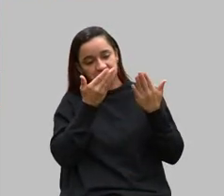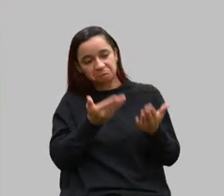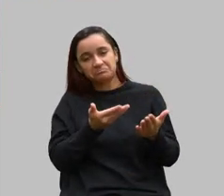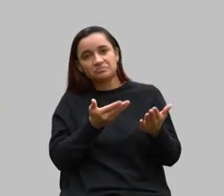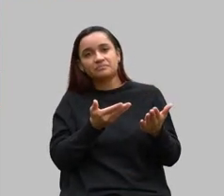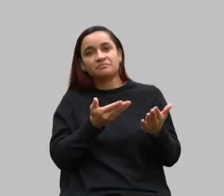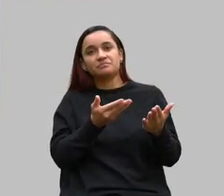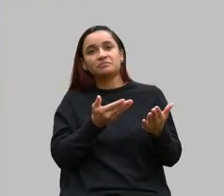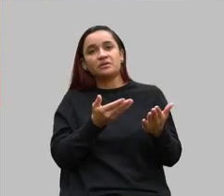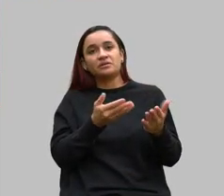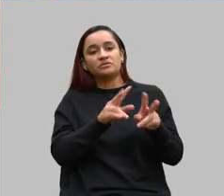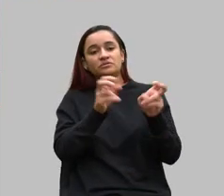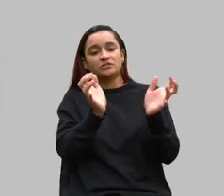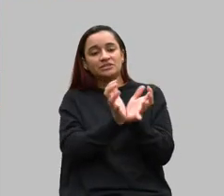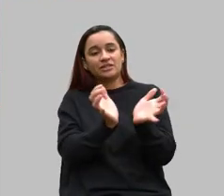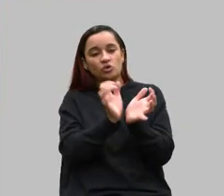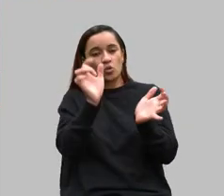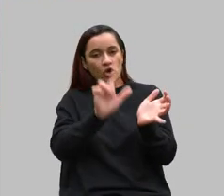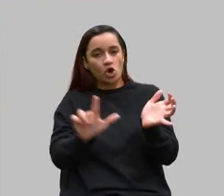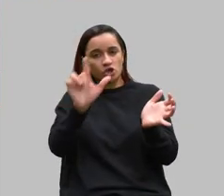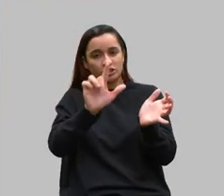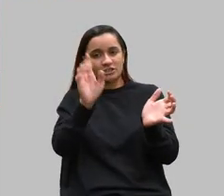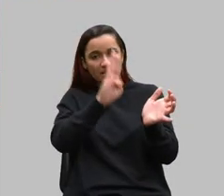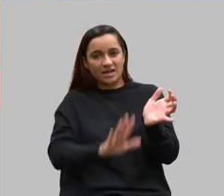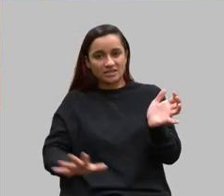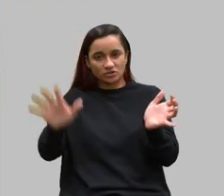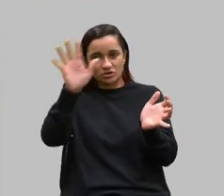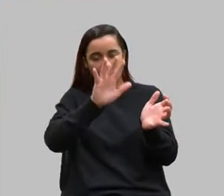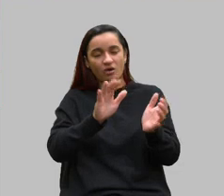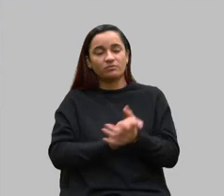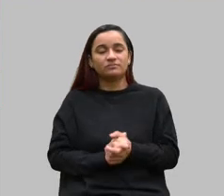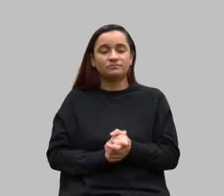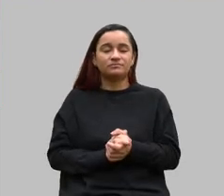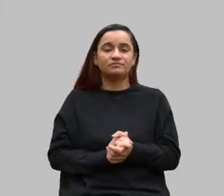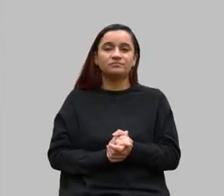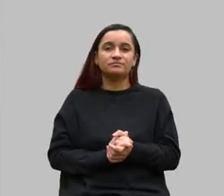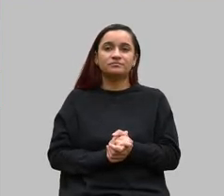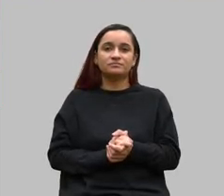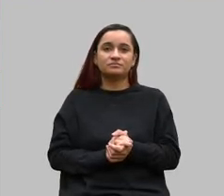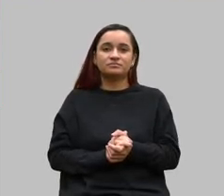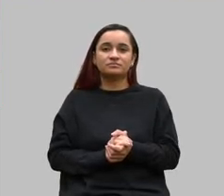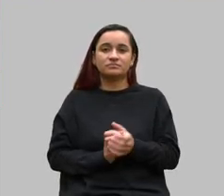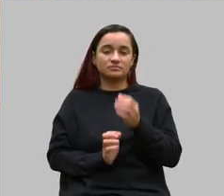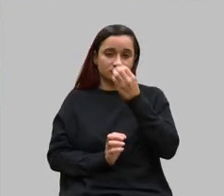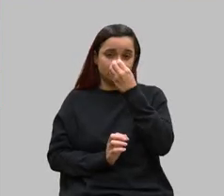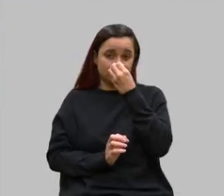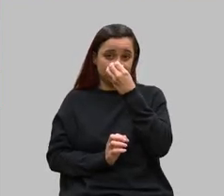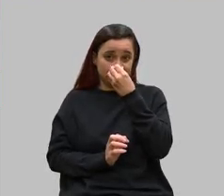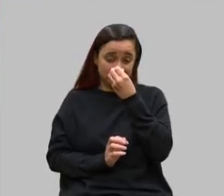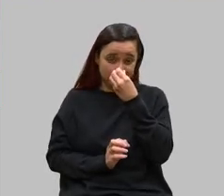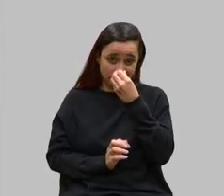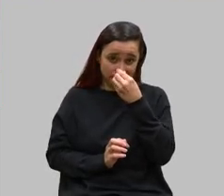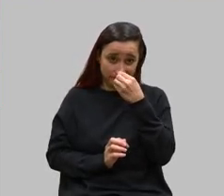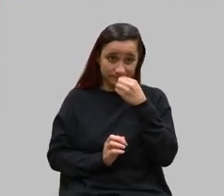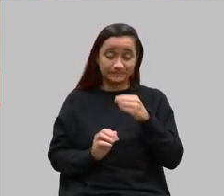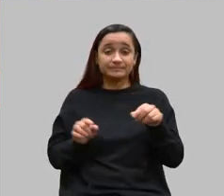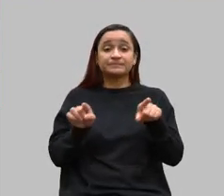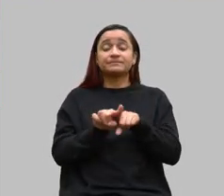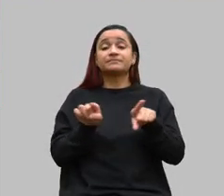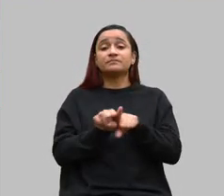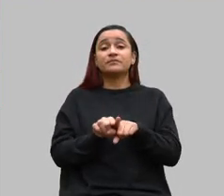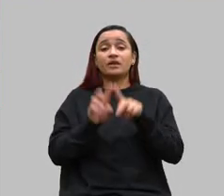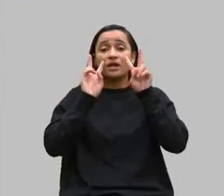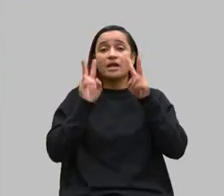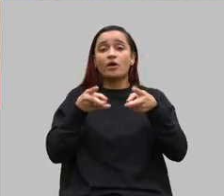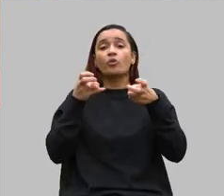no setor de logística nacional e um um uma um reconhecimento muito especial à sociedade